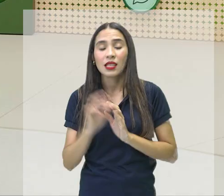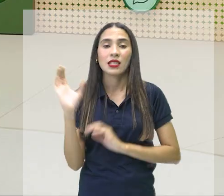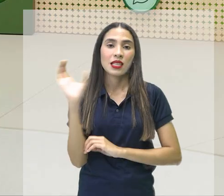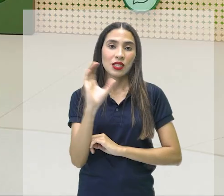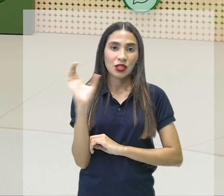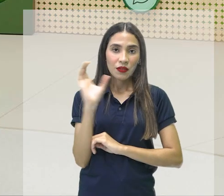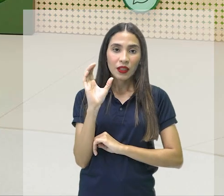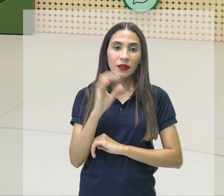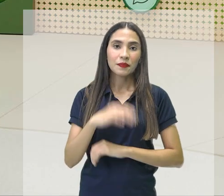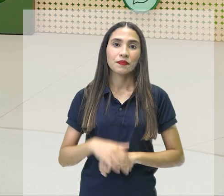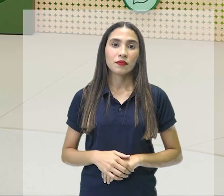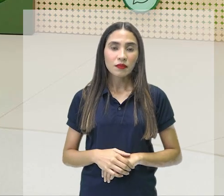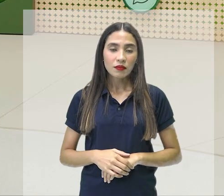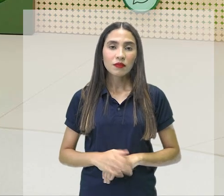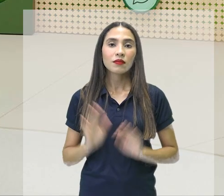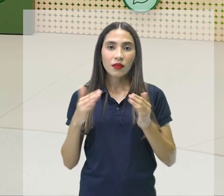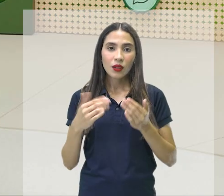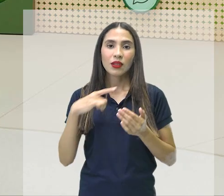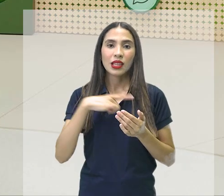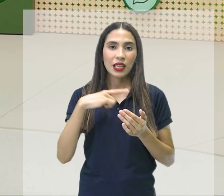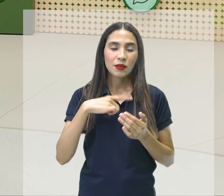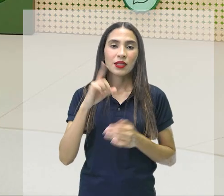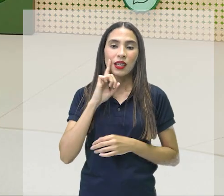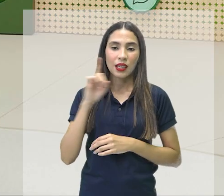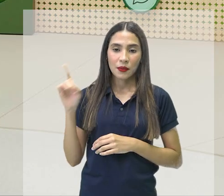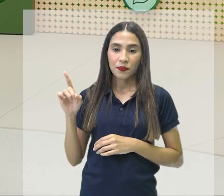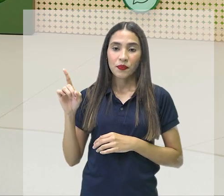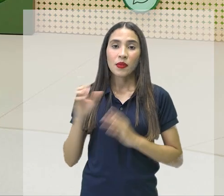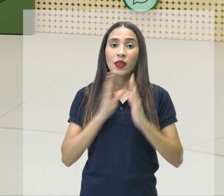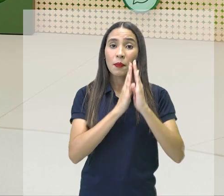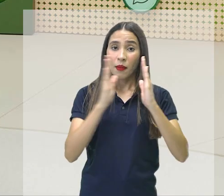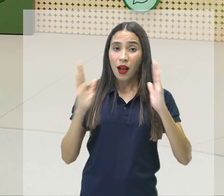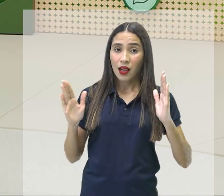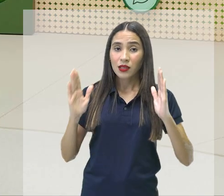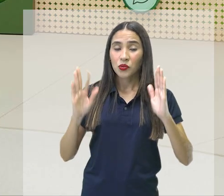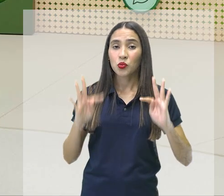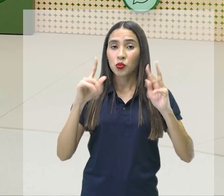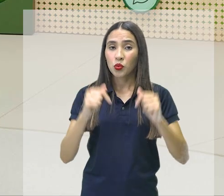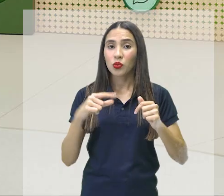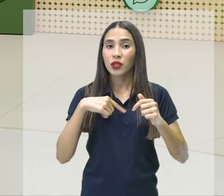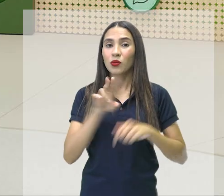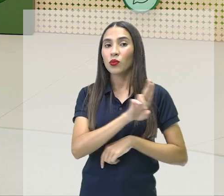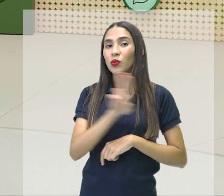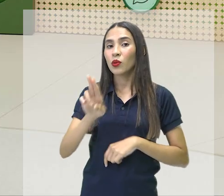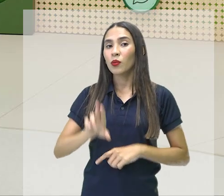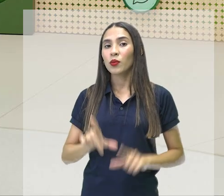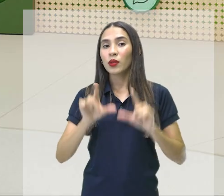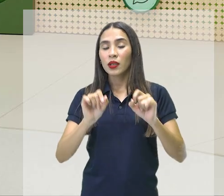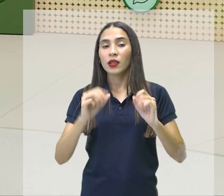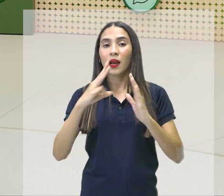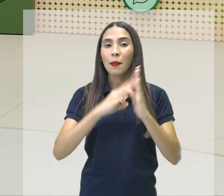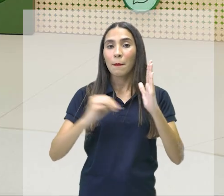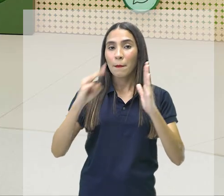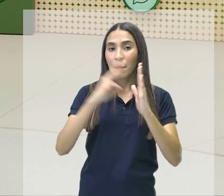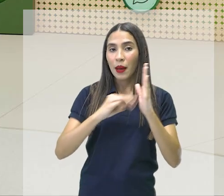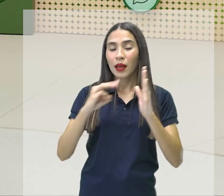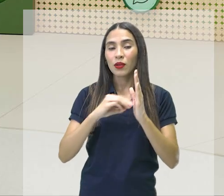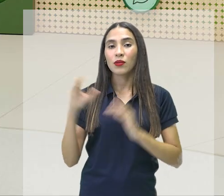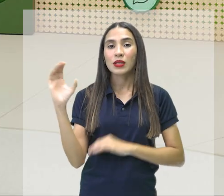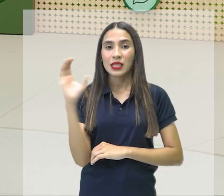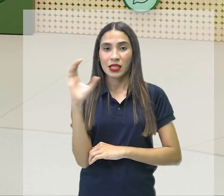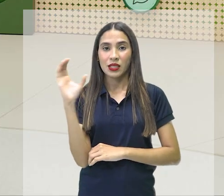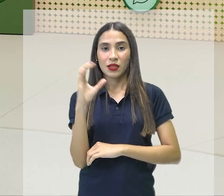pesquisa científica, né? Então, nós temos esses passos que são chamados, então, de